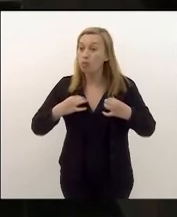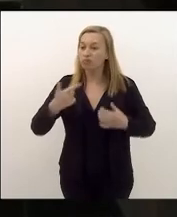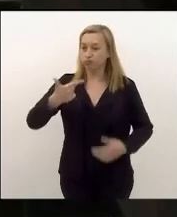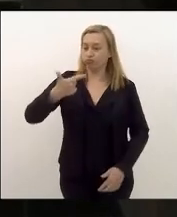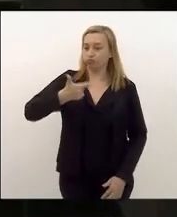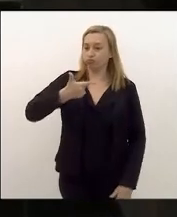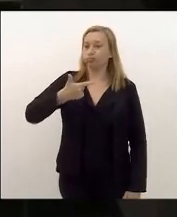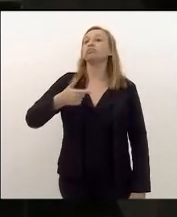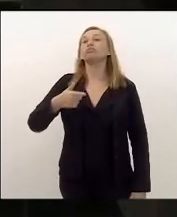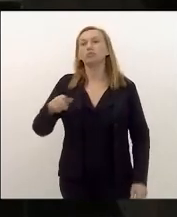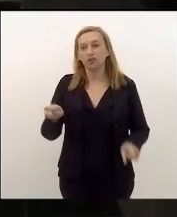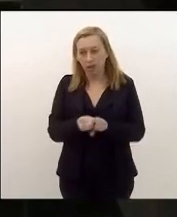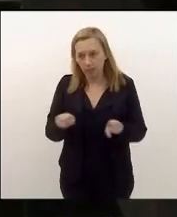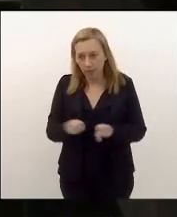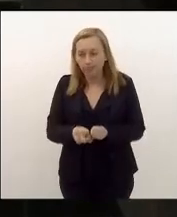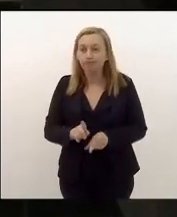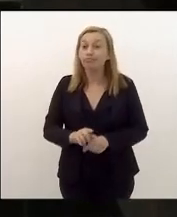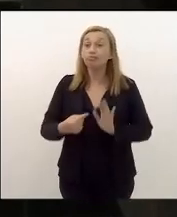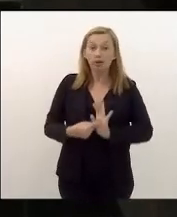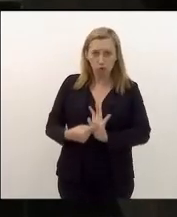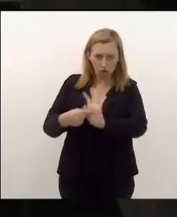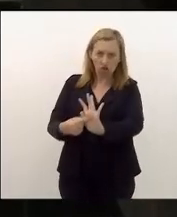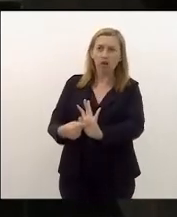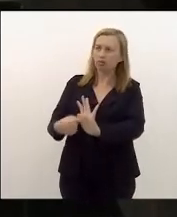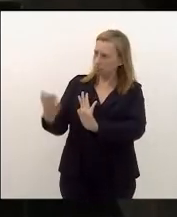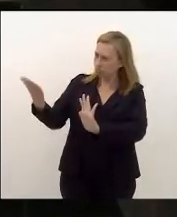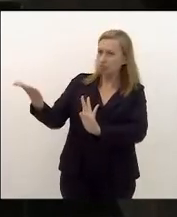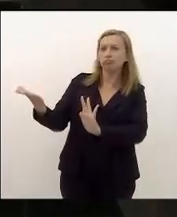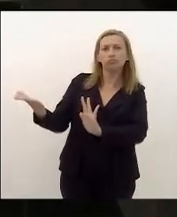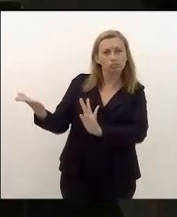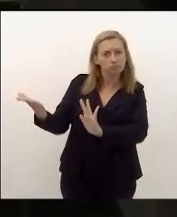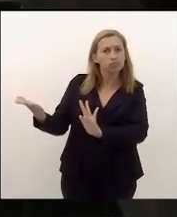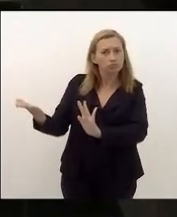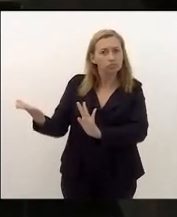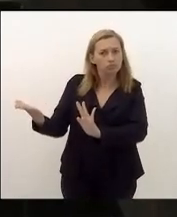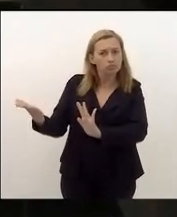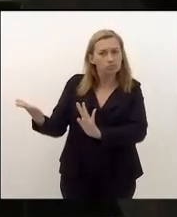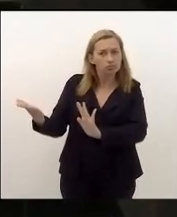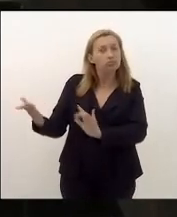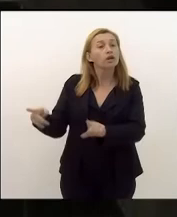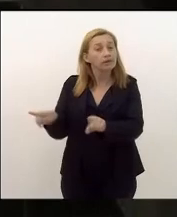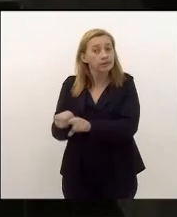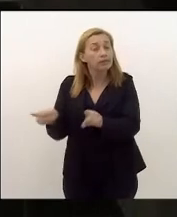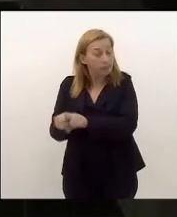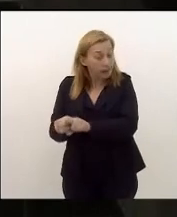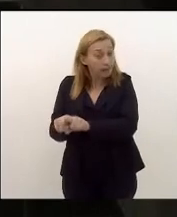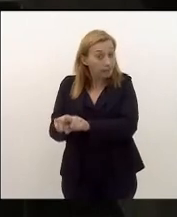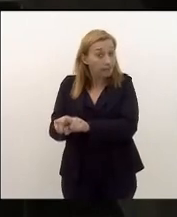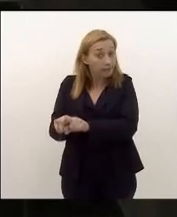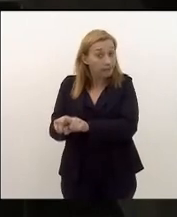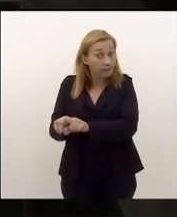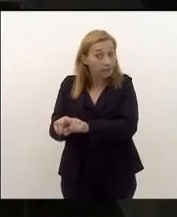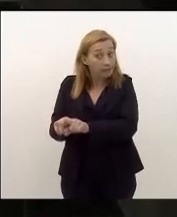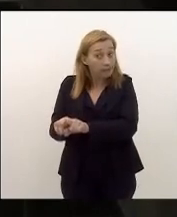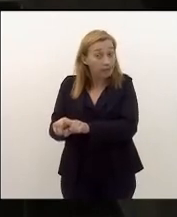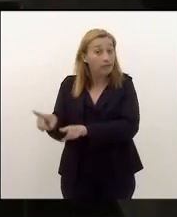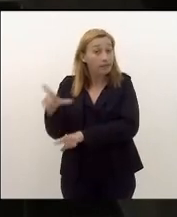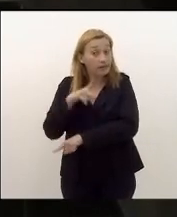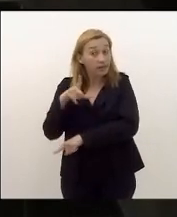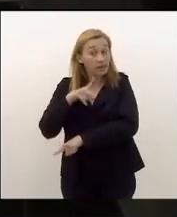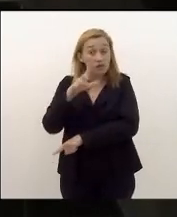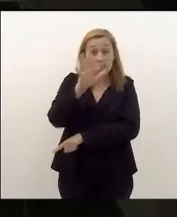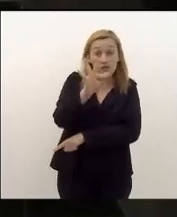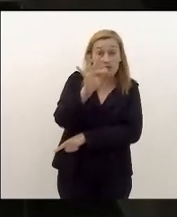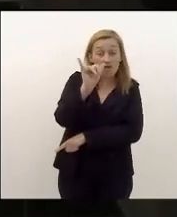armas, para mostrar, né, que também aqui existe um